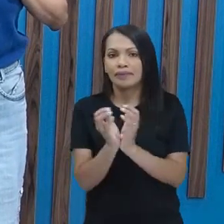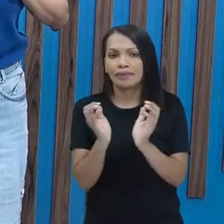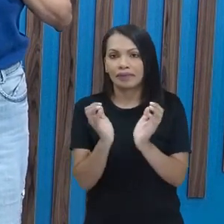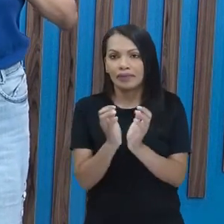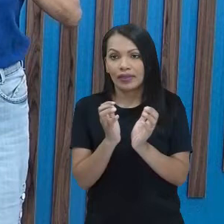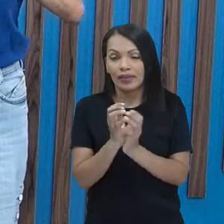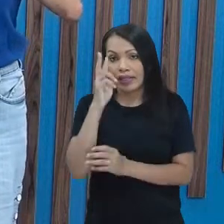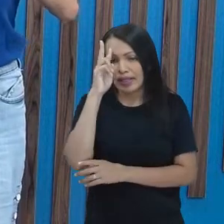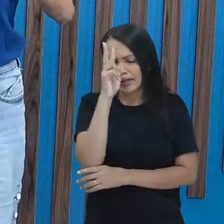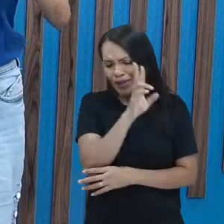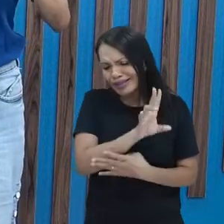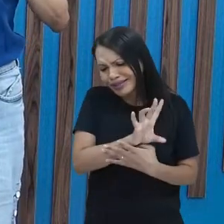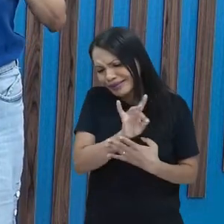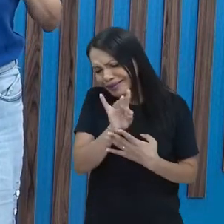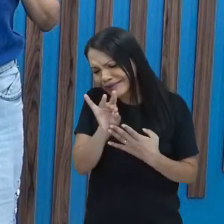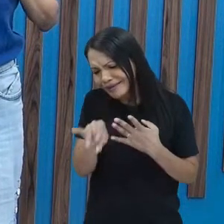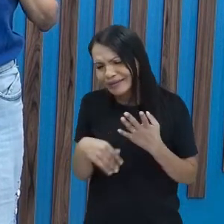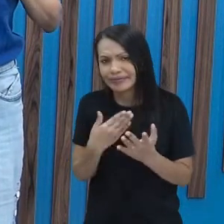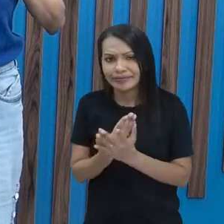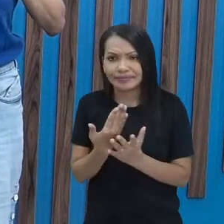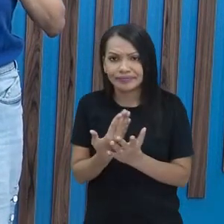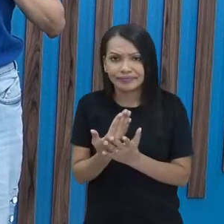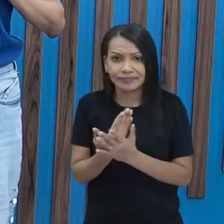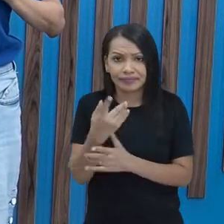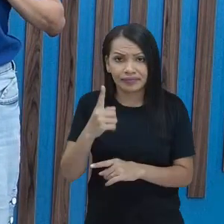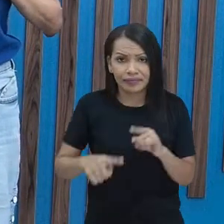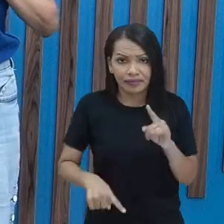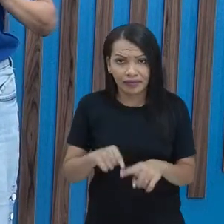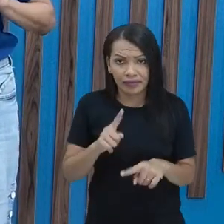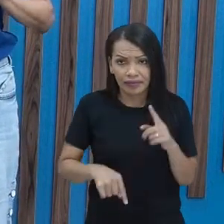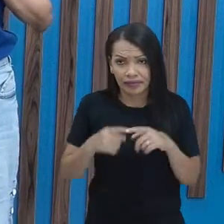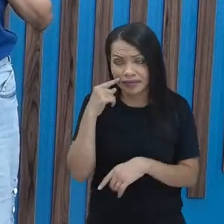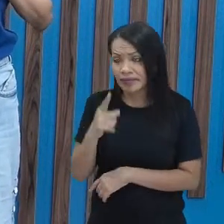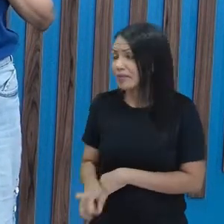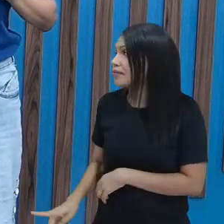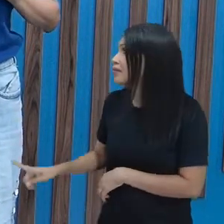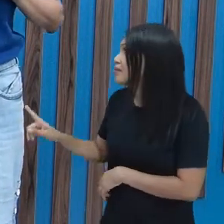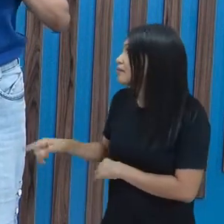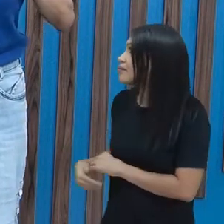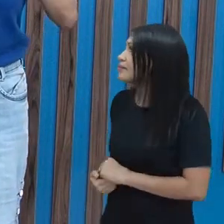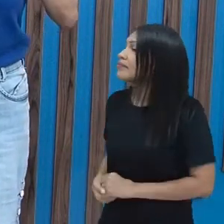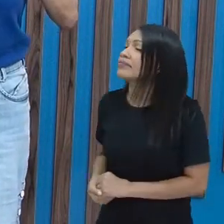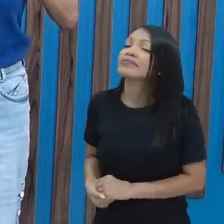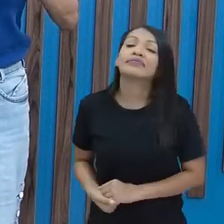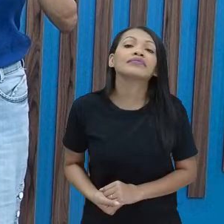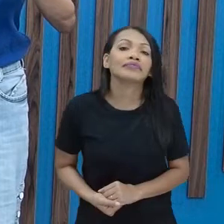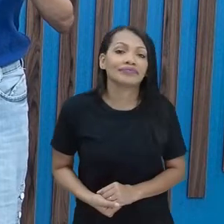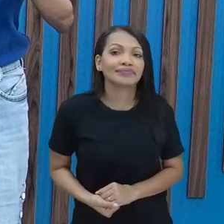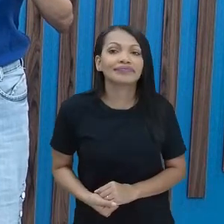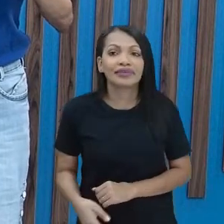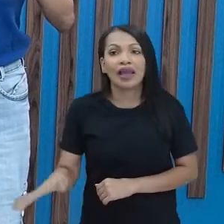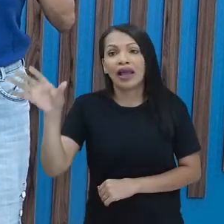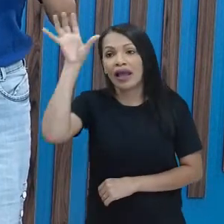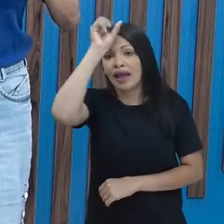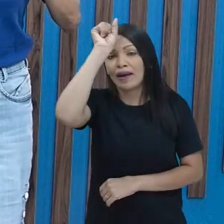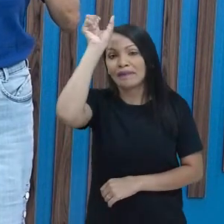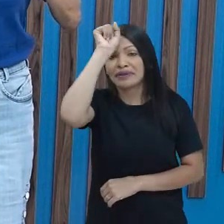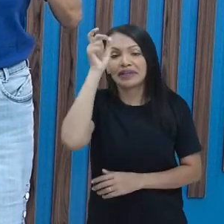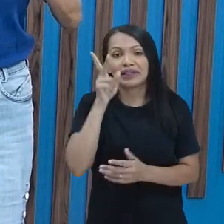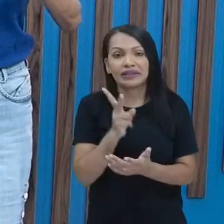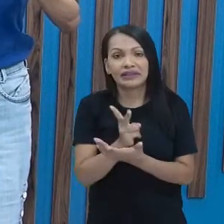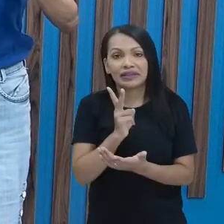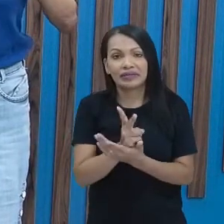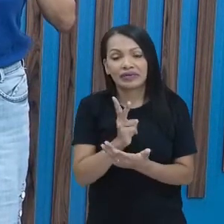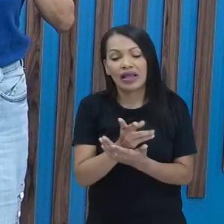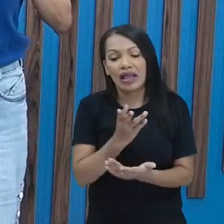dessa aula. O material é esse, o Aprender Sempre de Língua Portuguesa, que vai ajudar, não é? Essas aulas vão